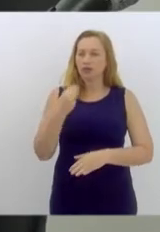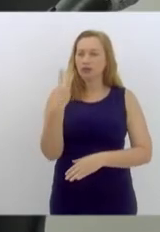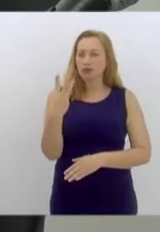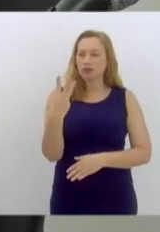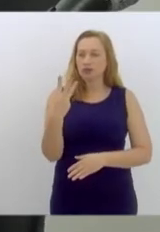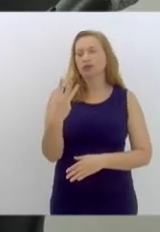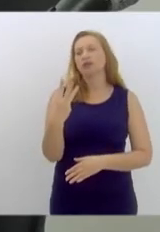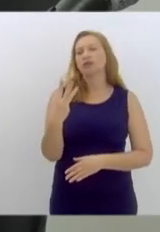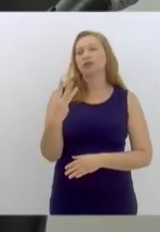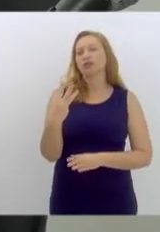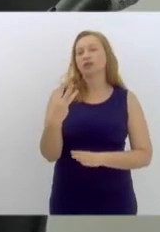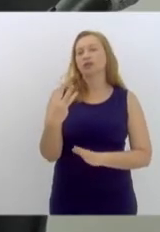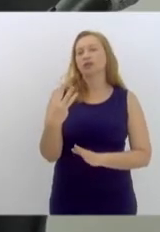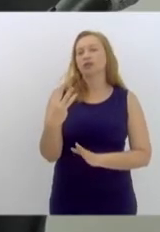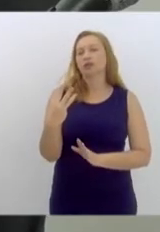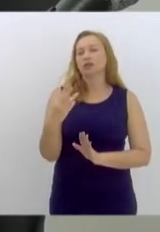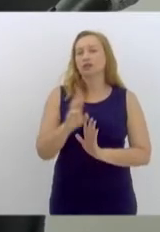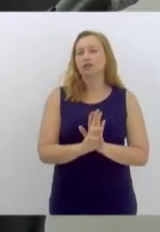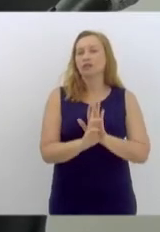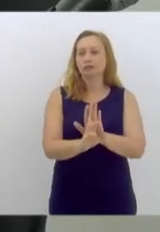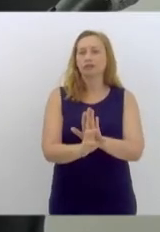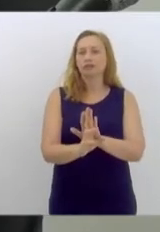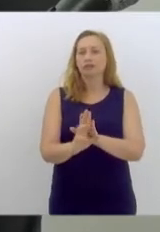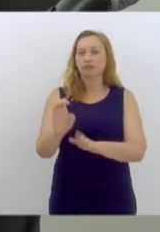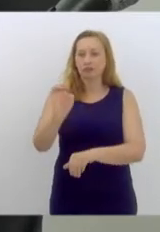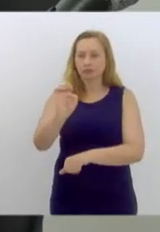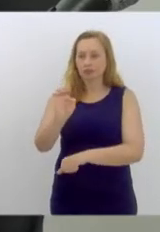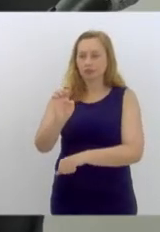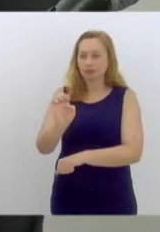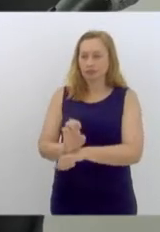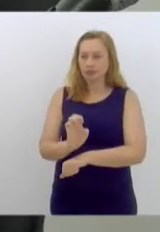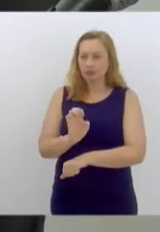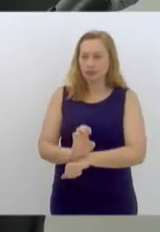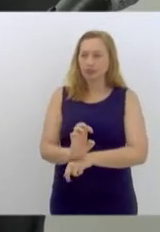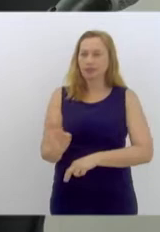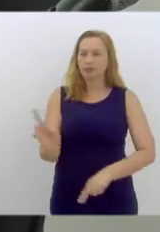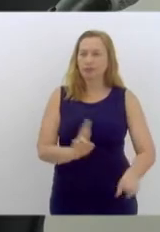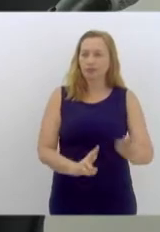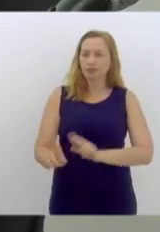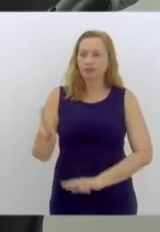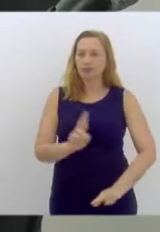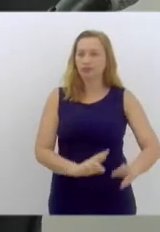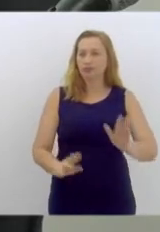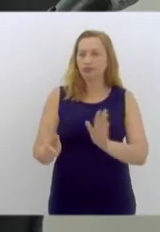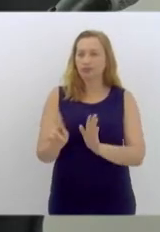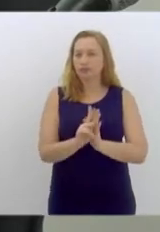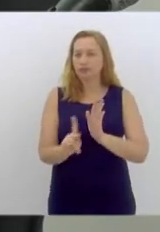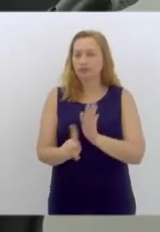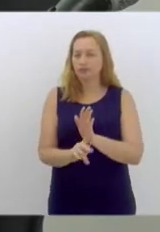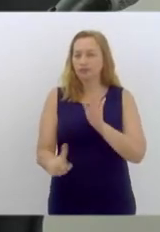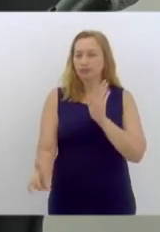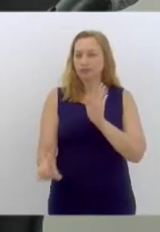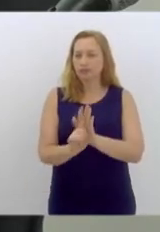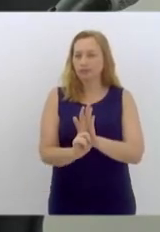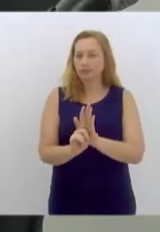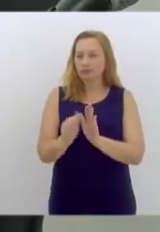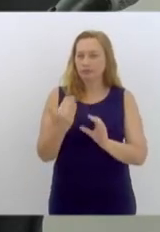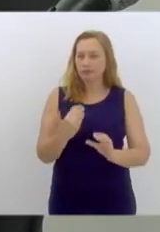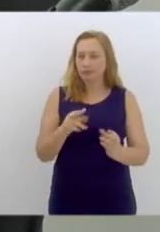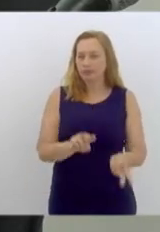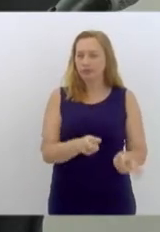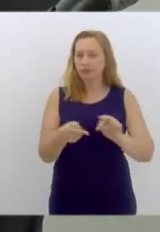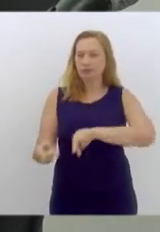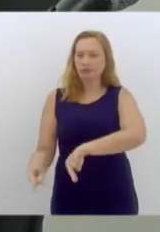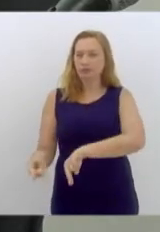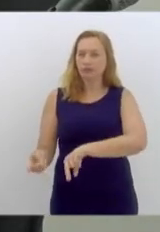do Estado no tocante à redação do projeto de lei que foi encaminhado